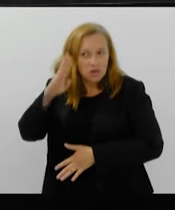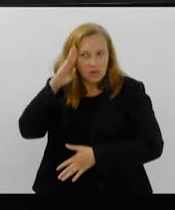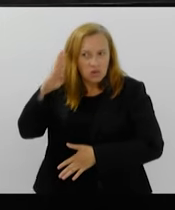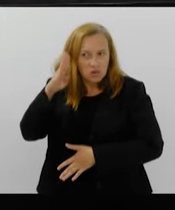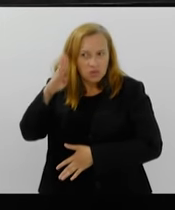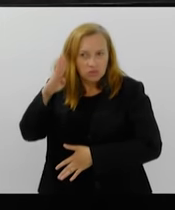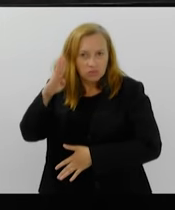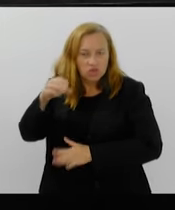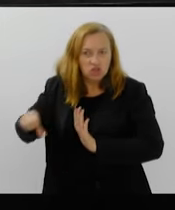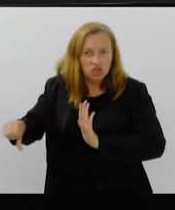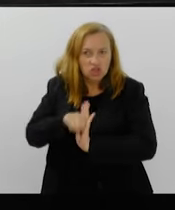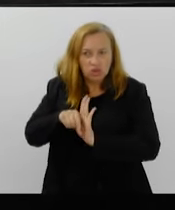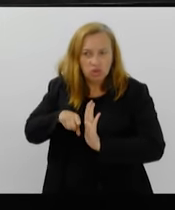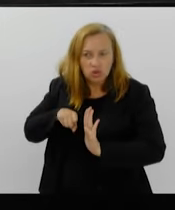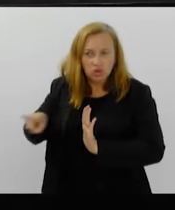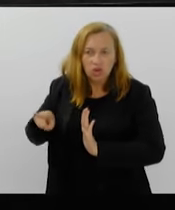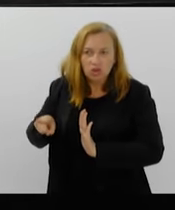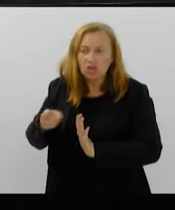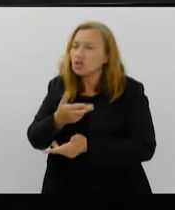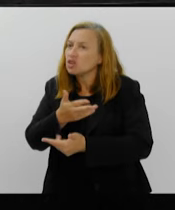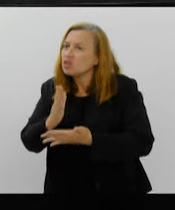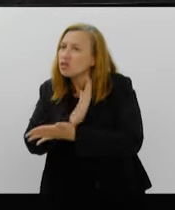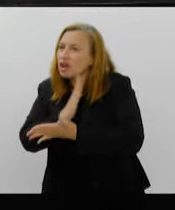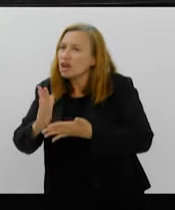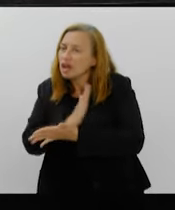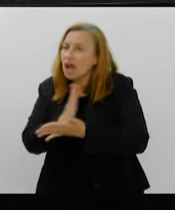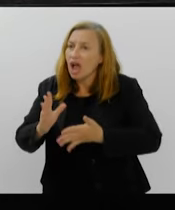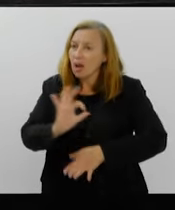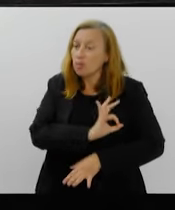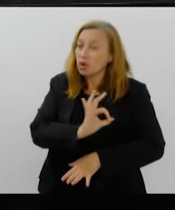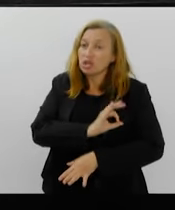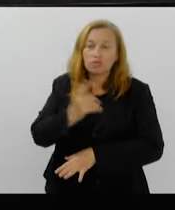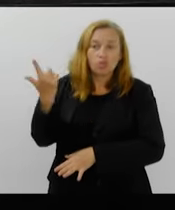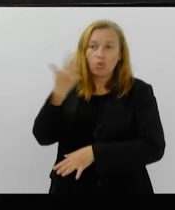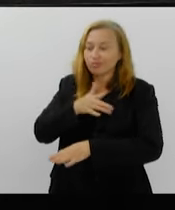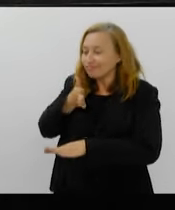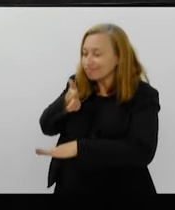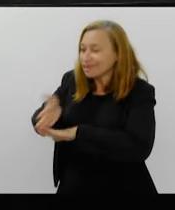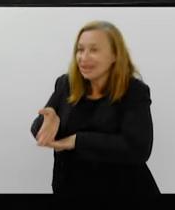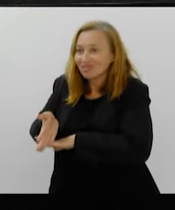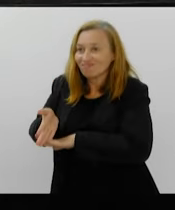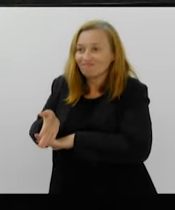criminosos aonde muitas vezes a polícia inclusive não consegue